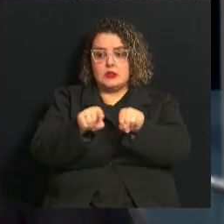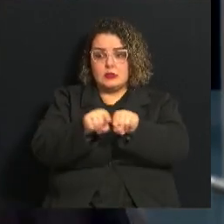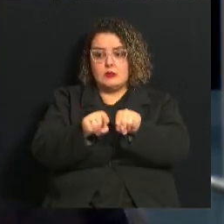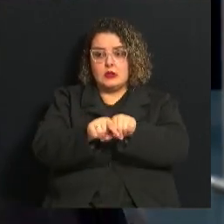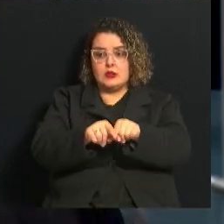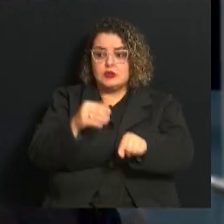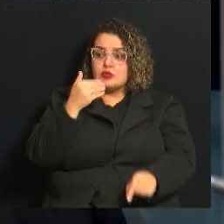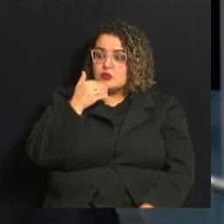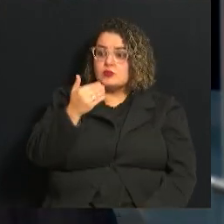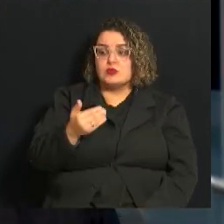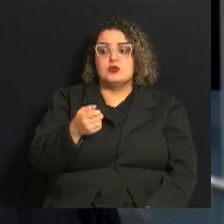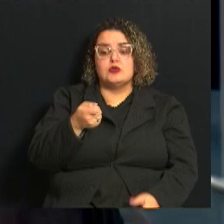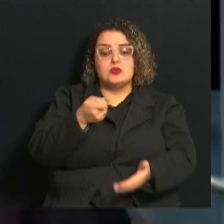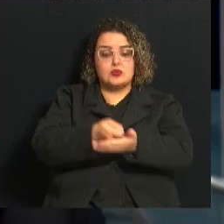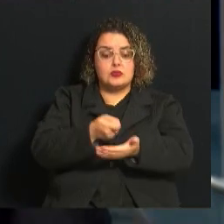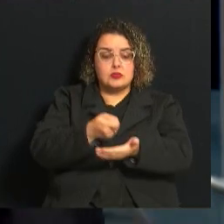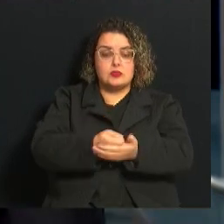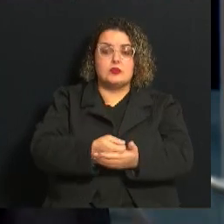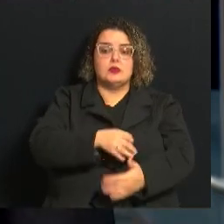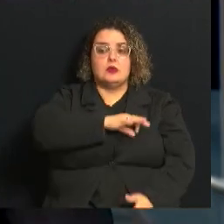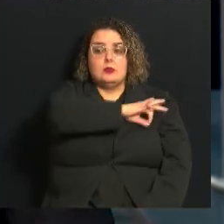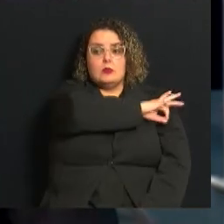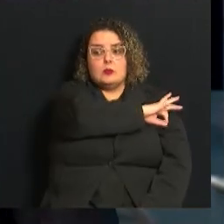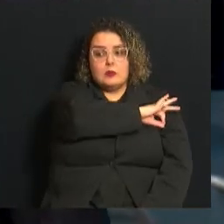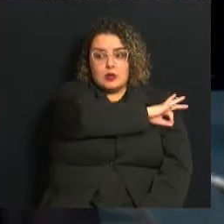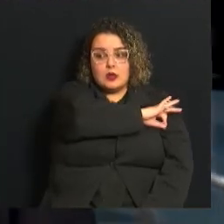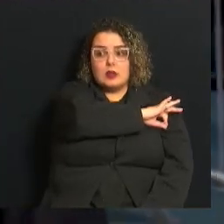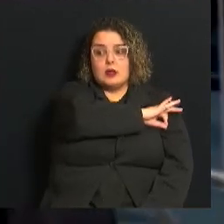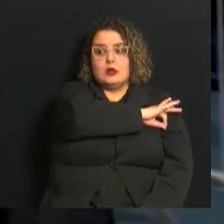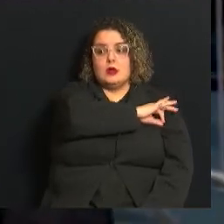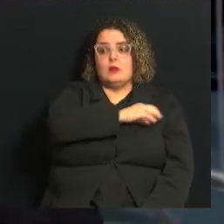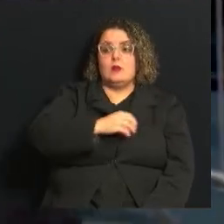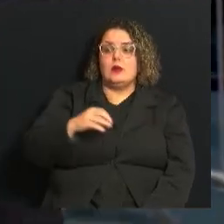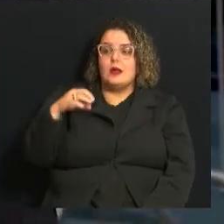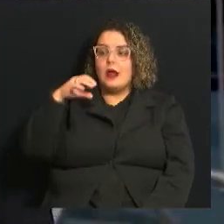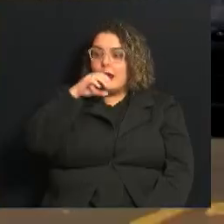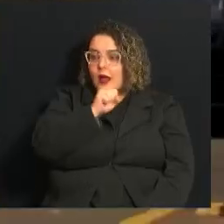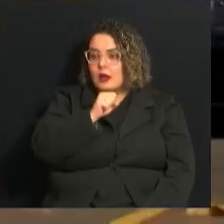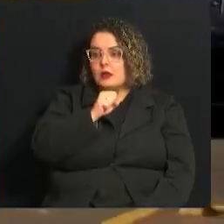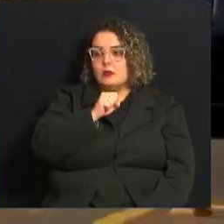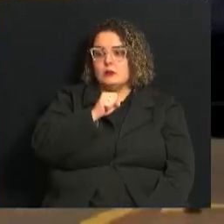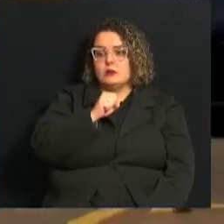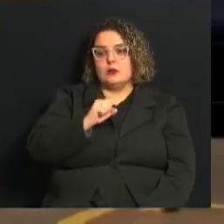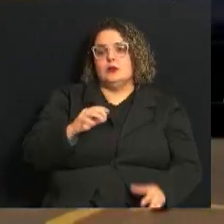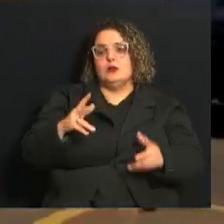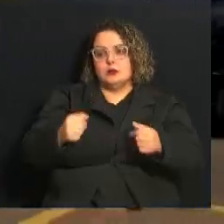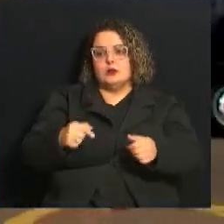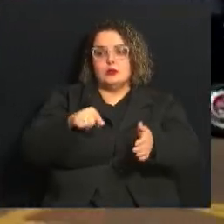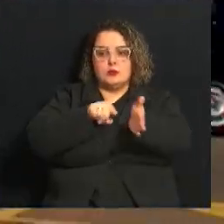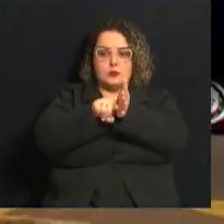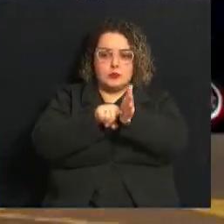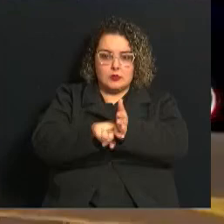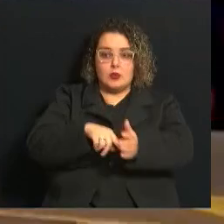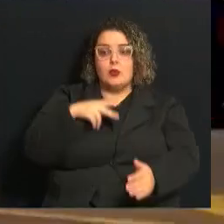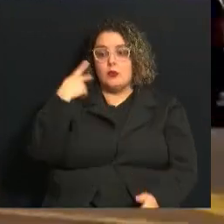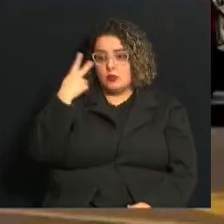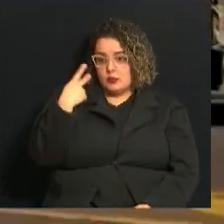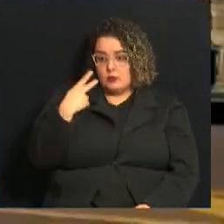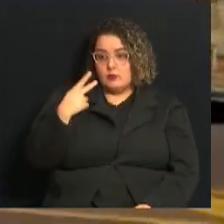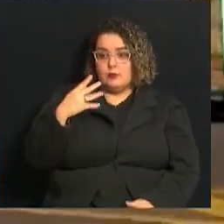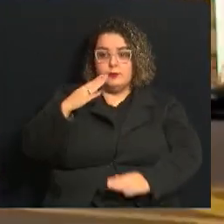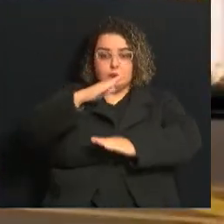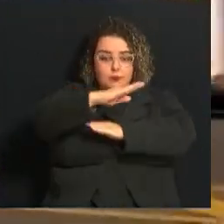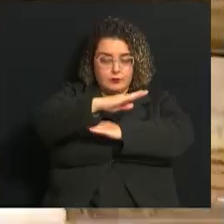cobrar da prefeitura uma resposta rápida para essas questões se nós estamos levantando segundo o vereador a câmara